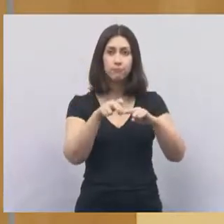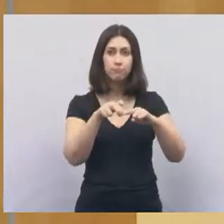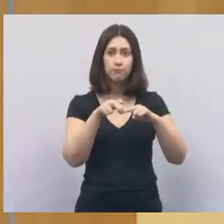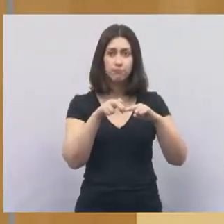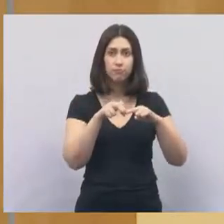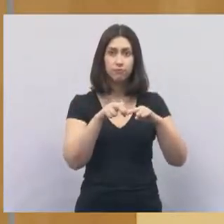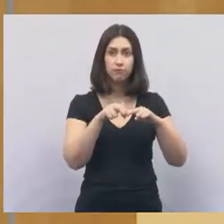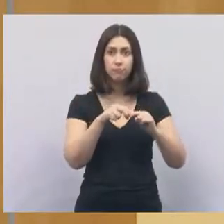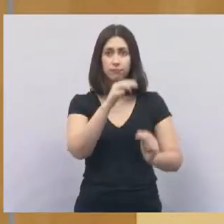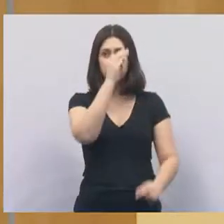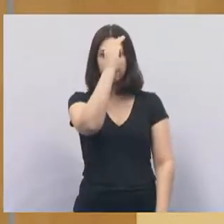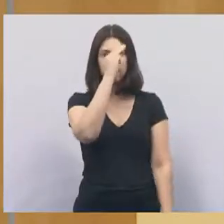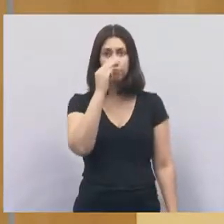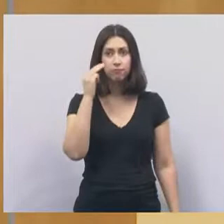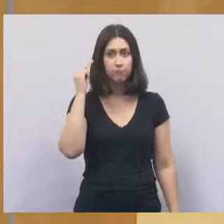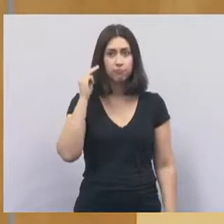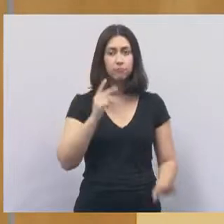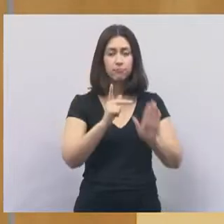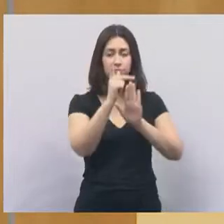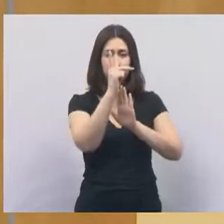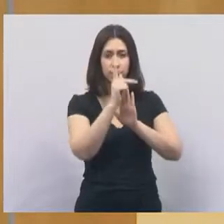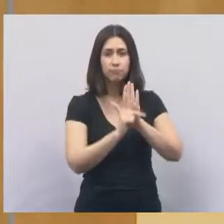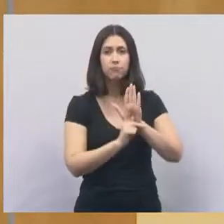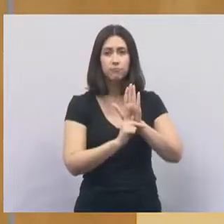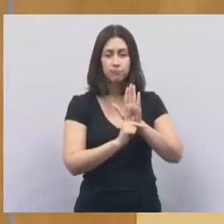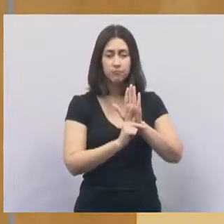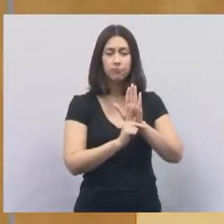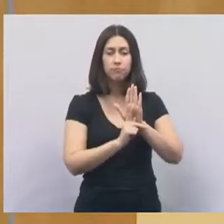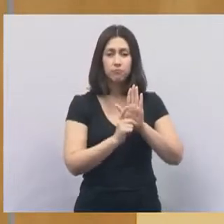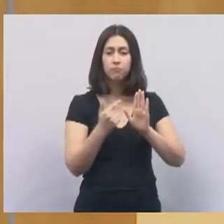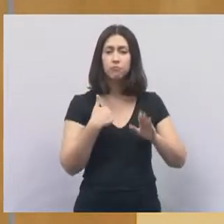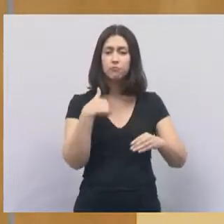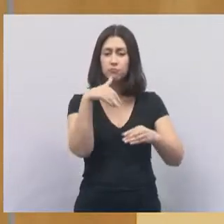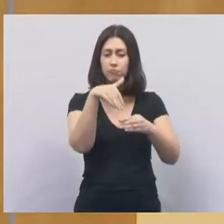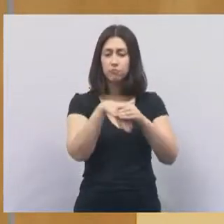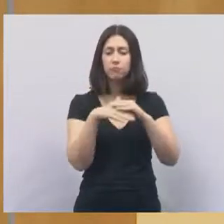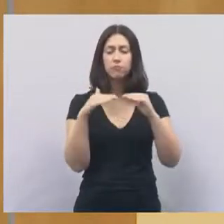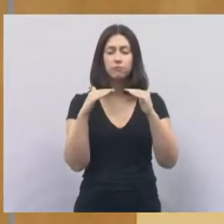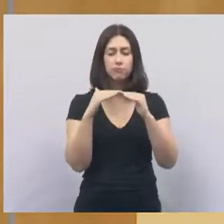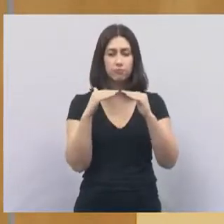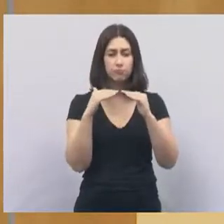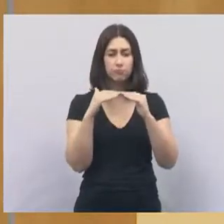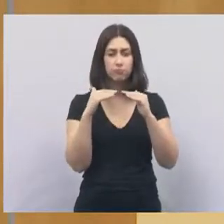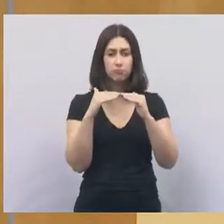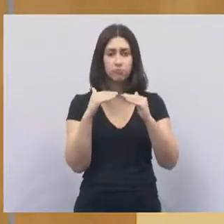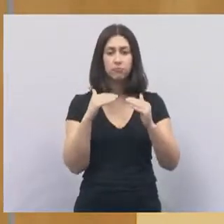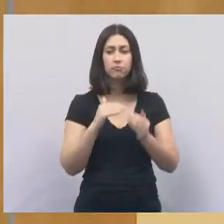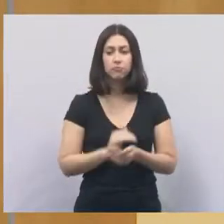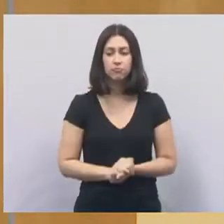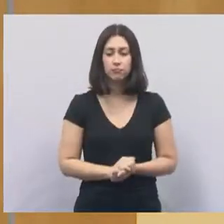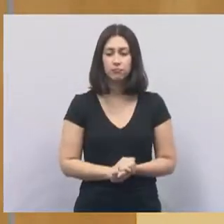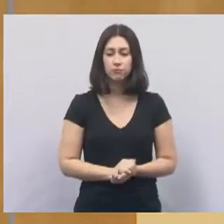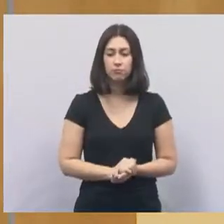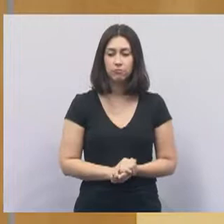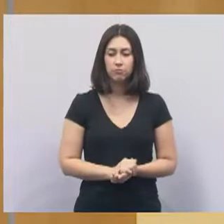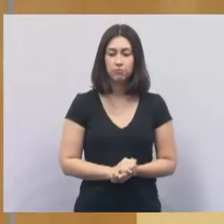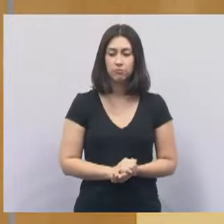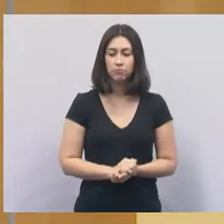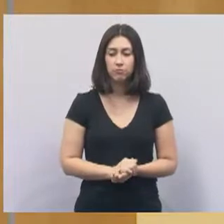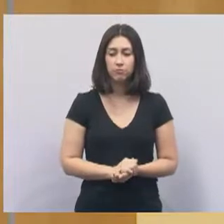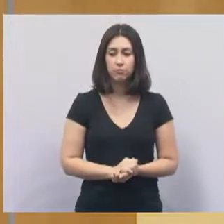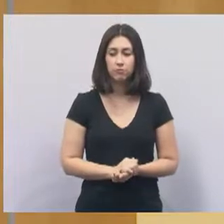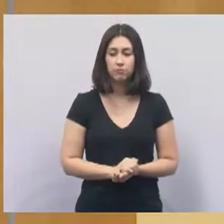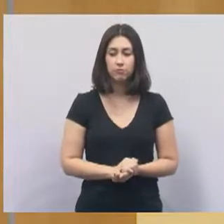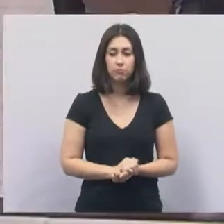Maria Amélia projeto até de você eu vou votar esse projeto